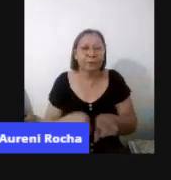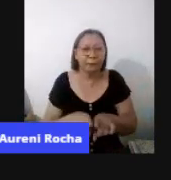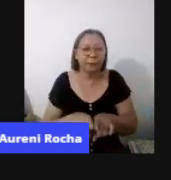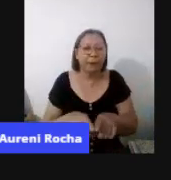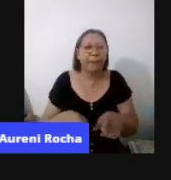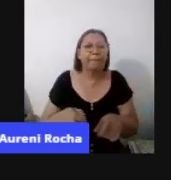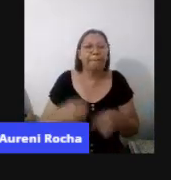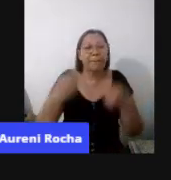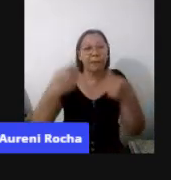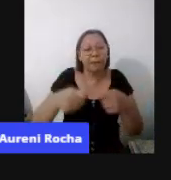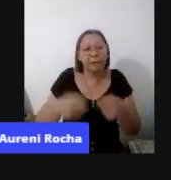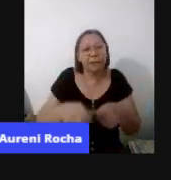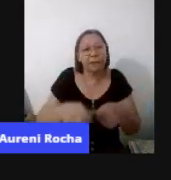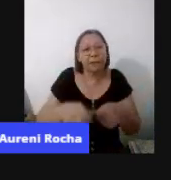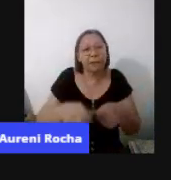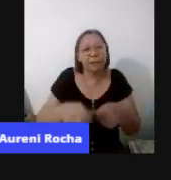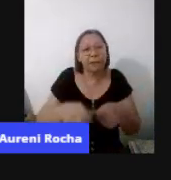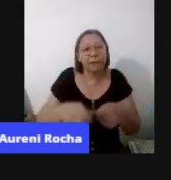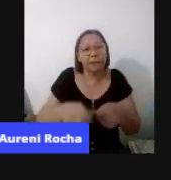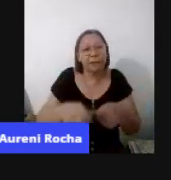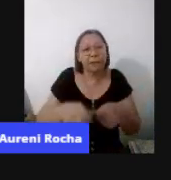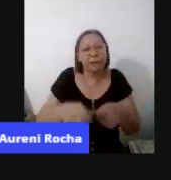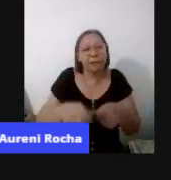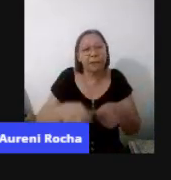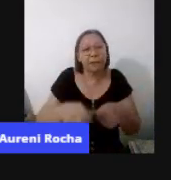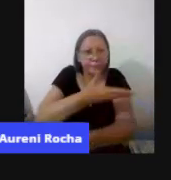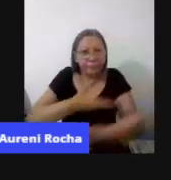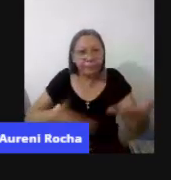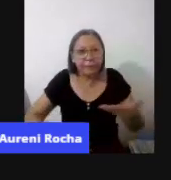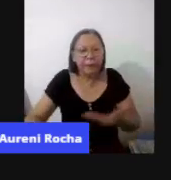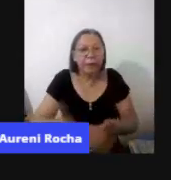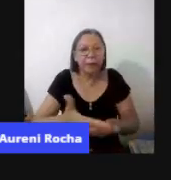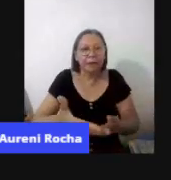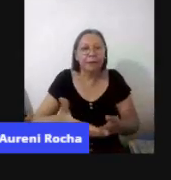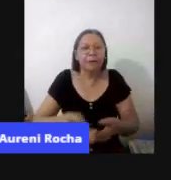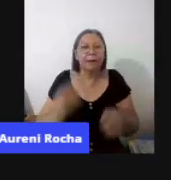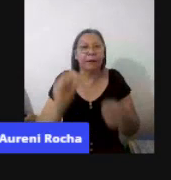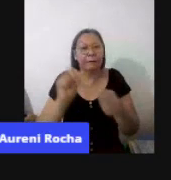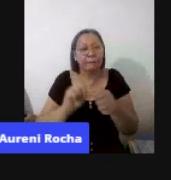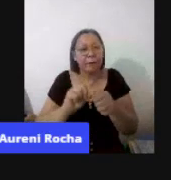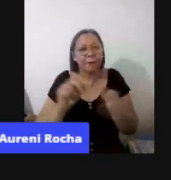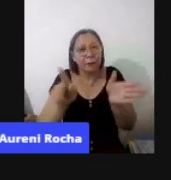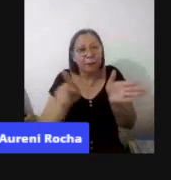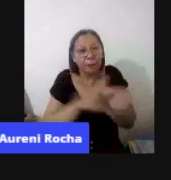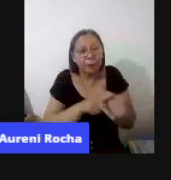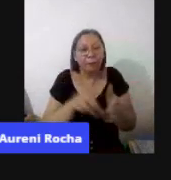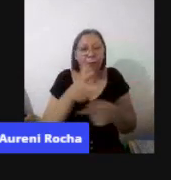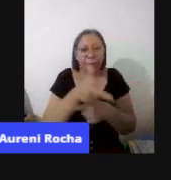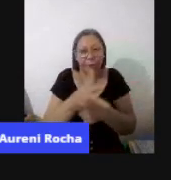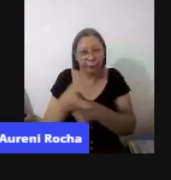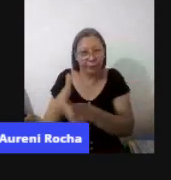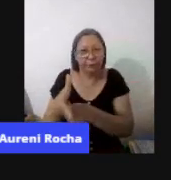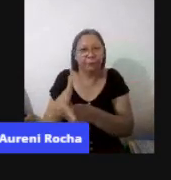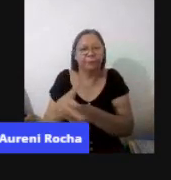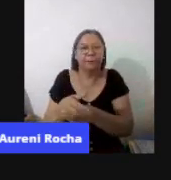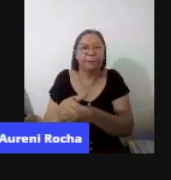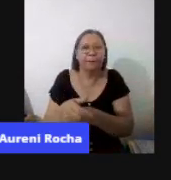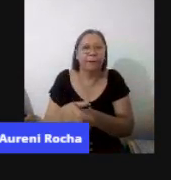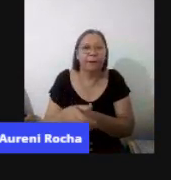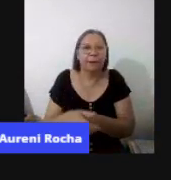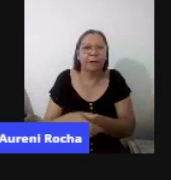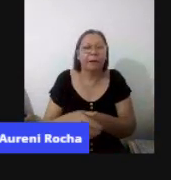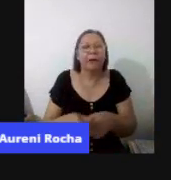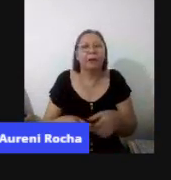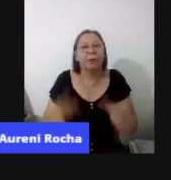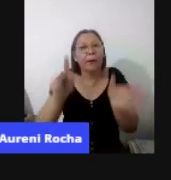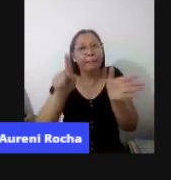autor dessa interação, desse vídeo, também para conseguir trazer aquilo que é próprio da